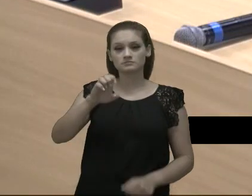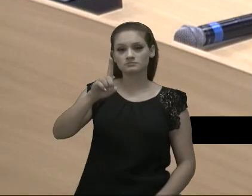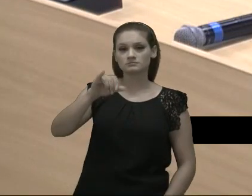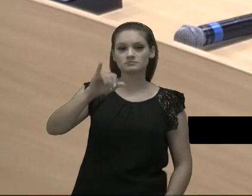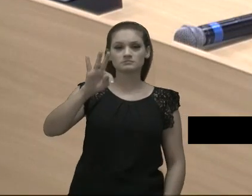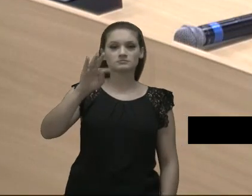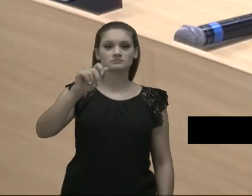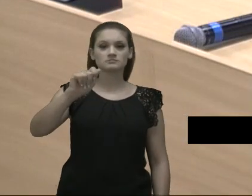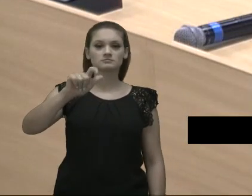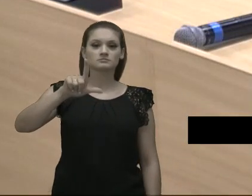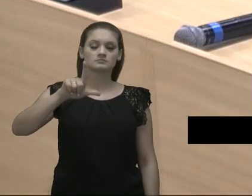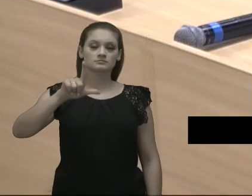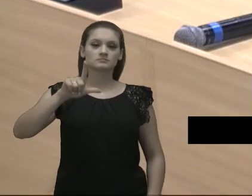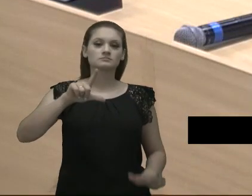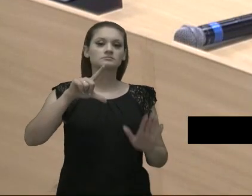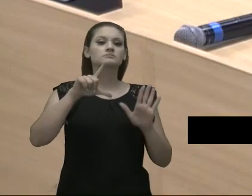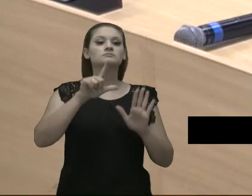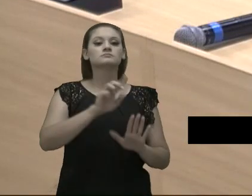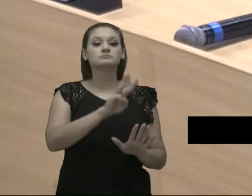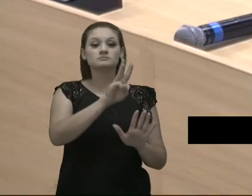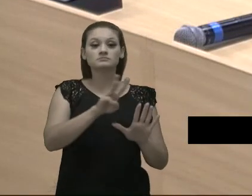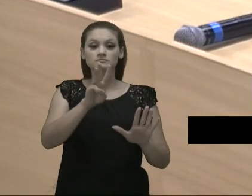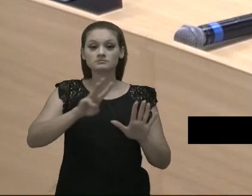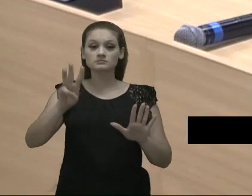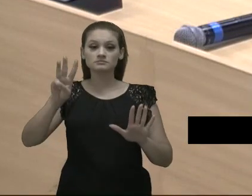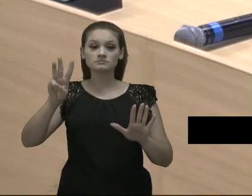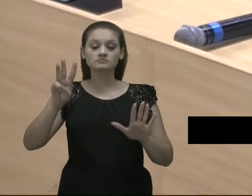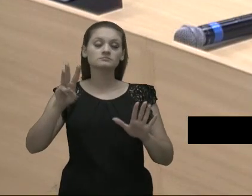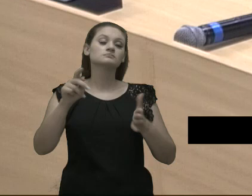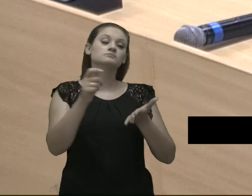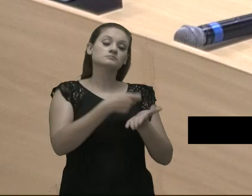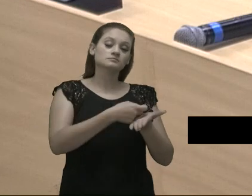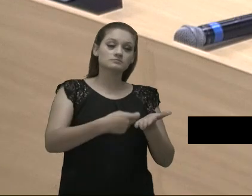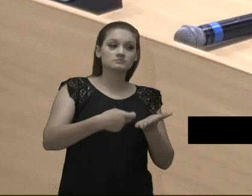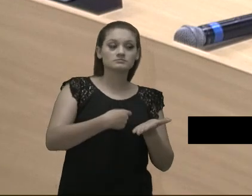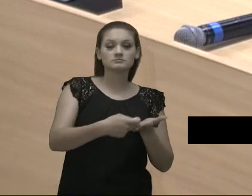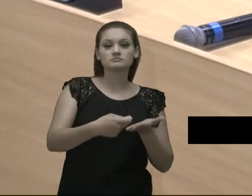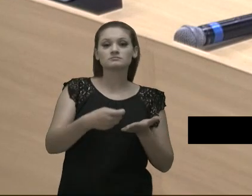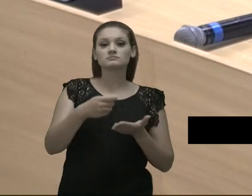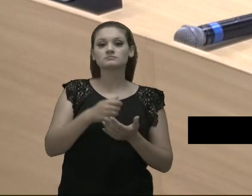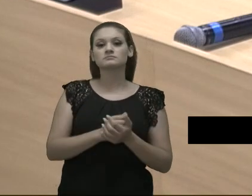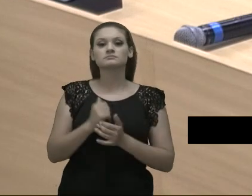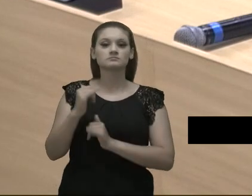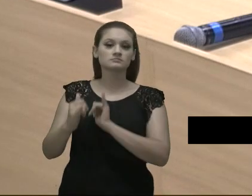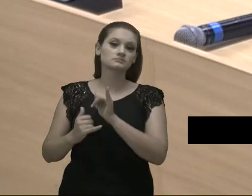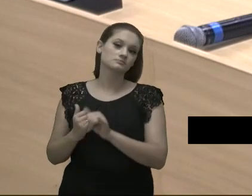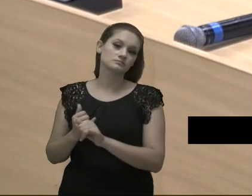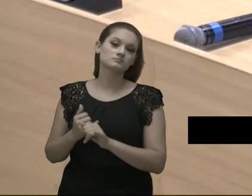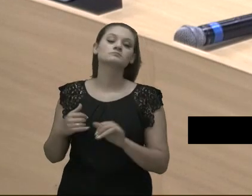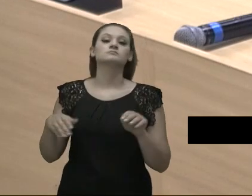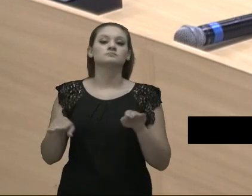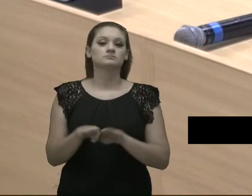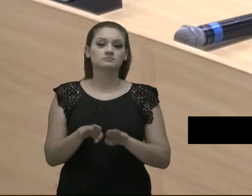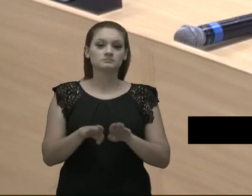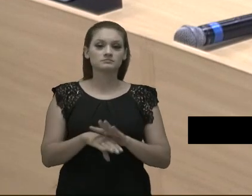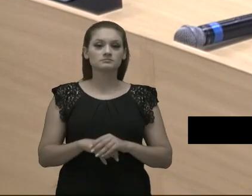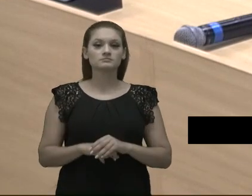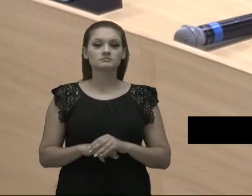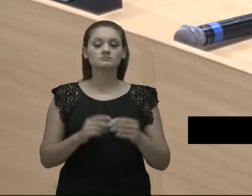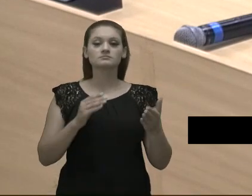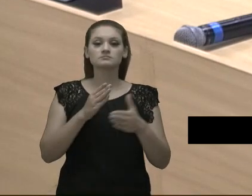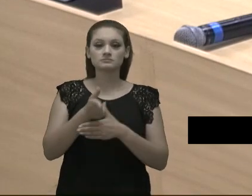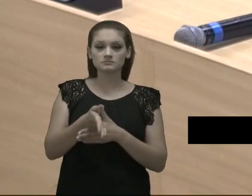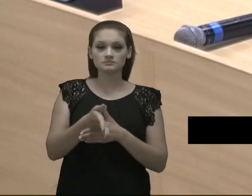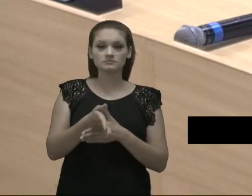foi lançado, lá tinha um link pra pessoa, pro candidato se inscrever. Via internet mesmo, né? Via internet mesmo, tinha o link, ele se